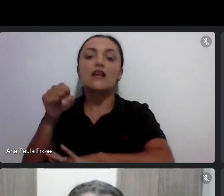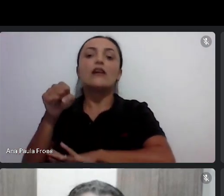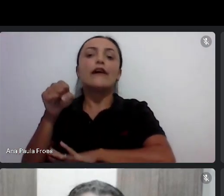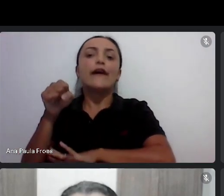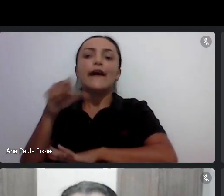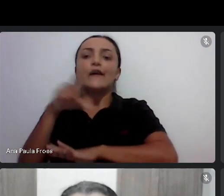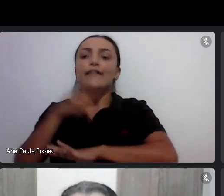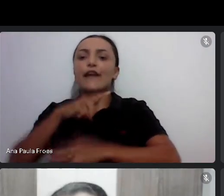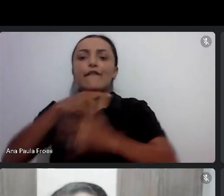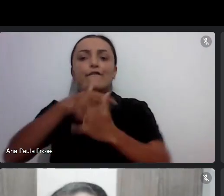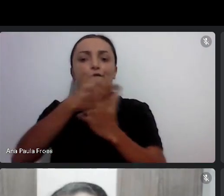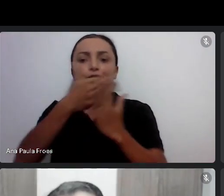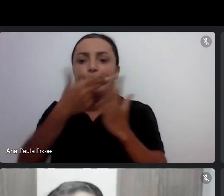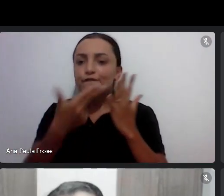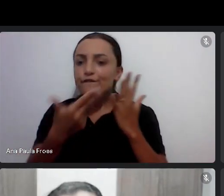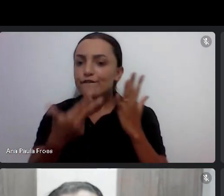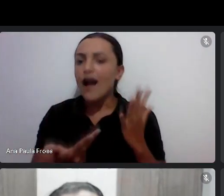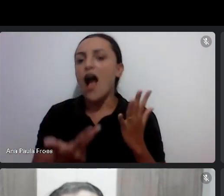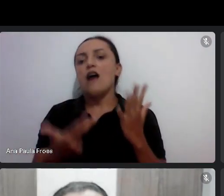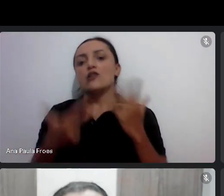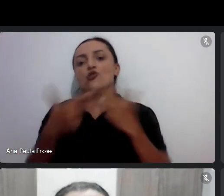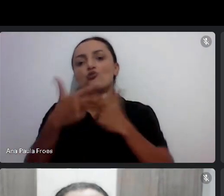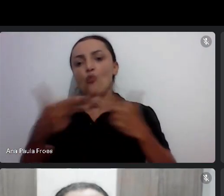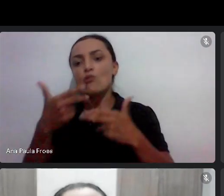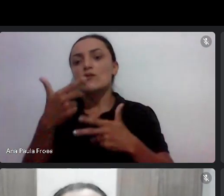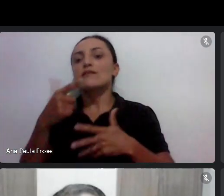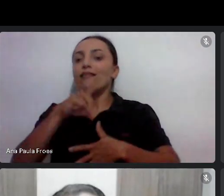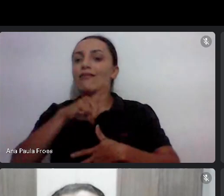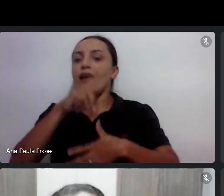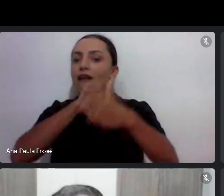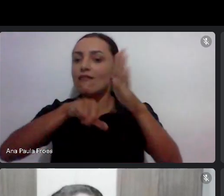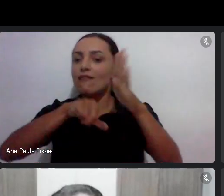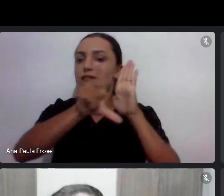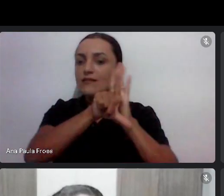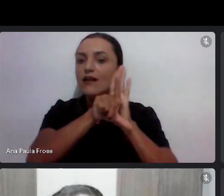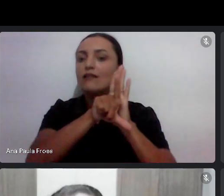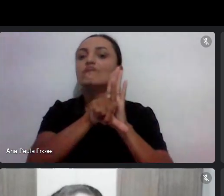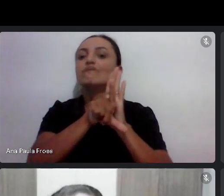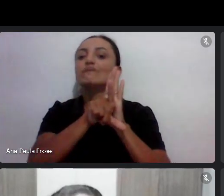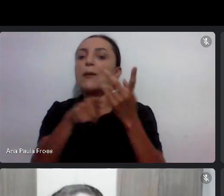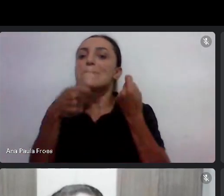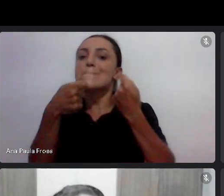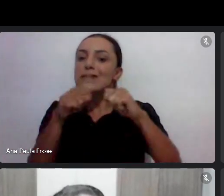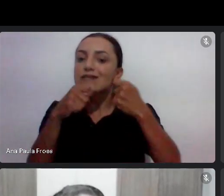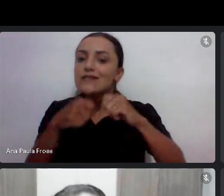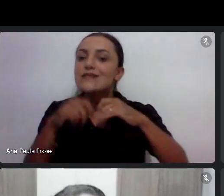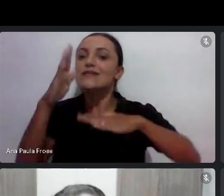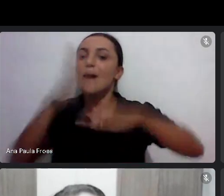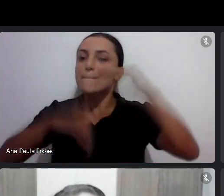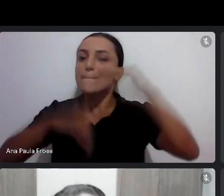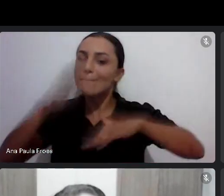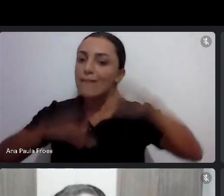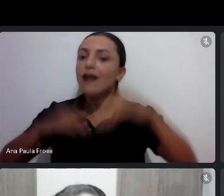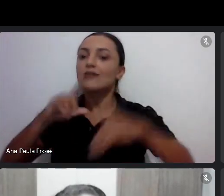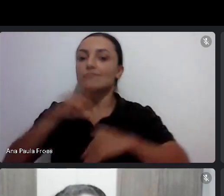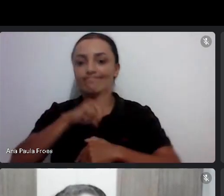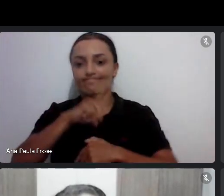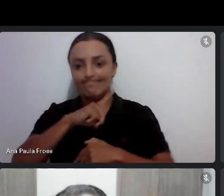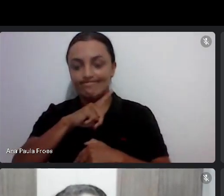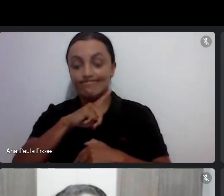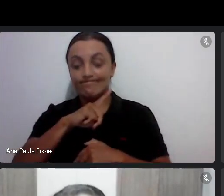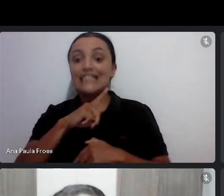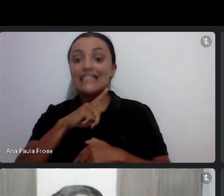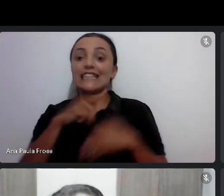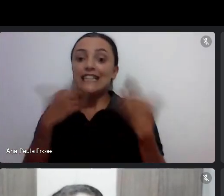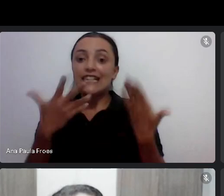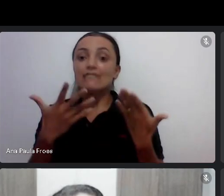está já na legislação, saia e venha para a prática. E que para muita coisa que a gente vê que ainda precisa melhorar,